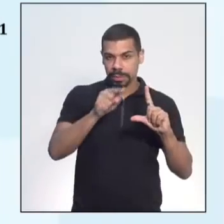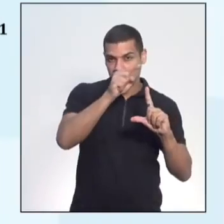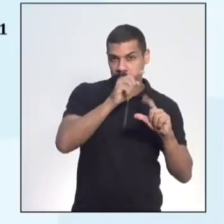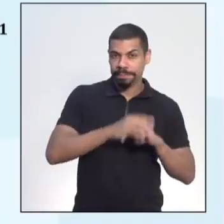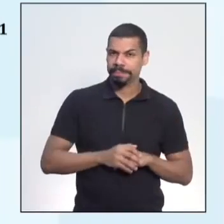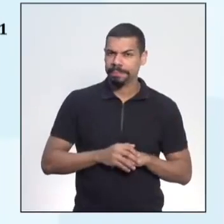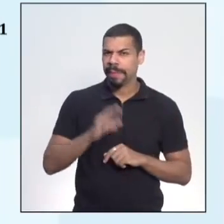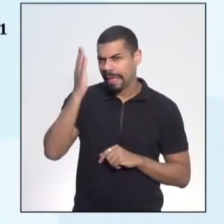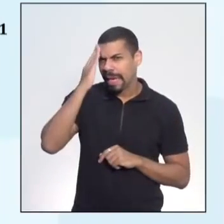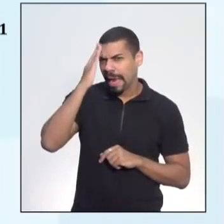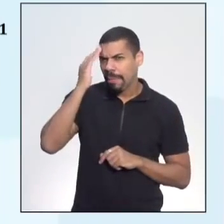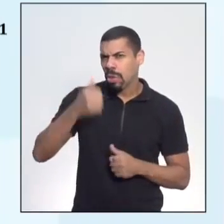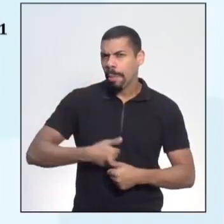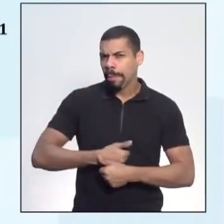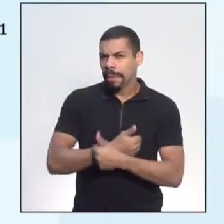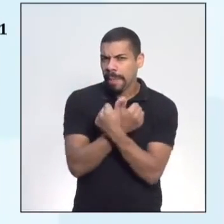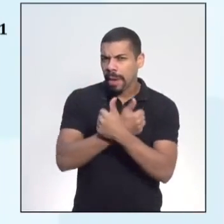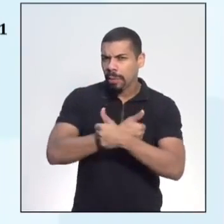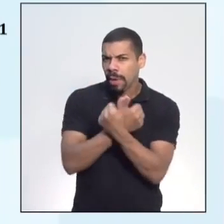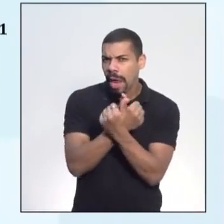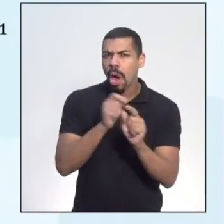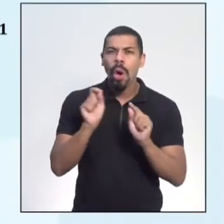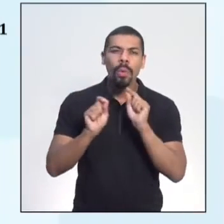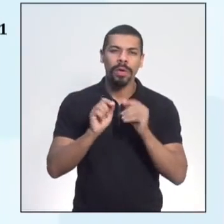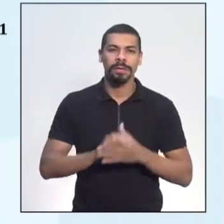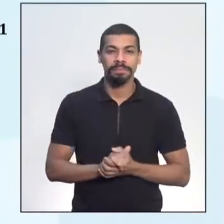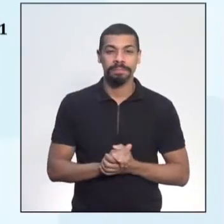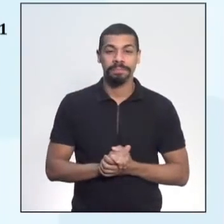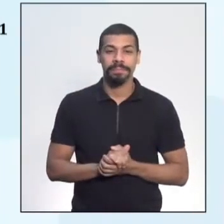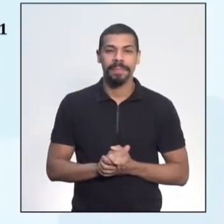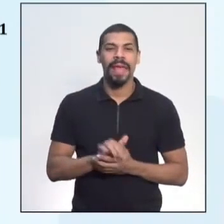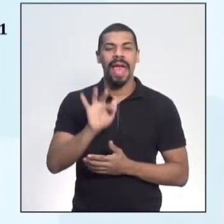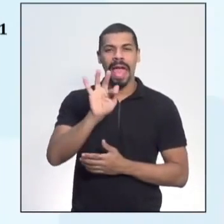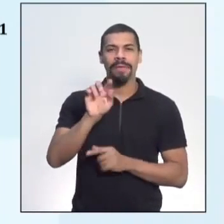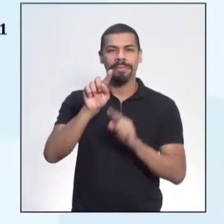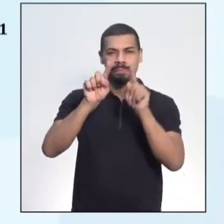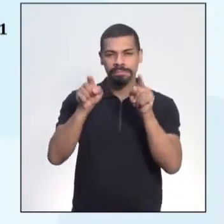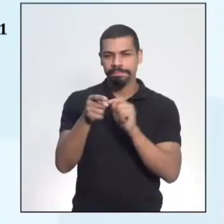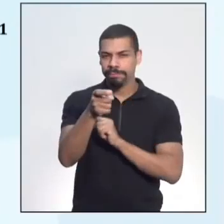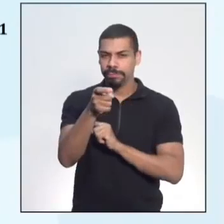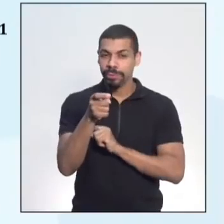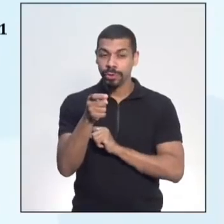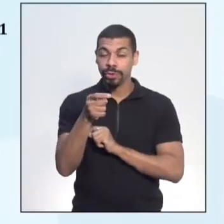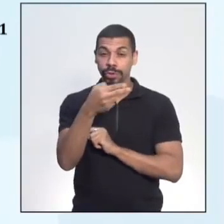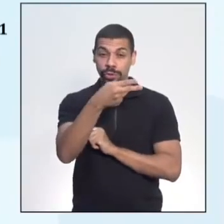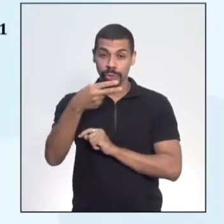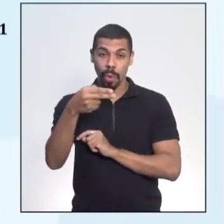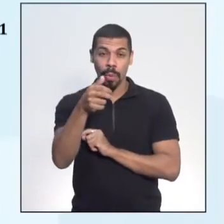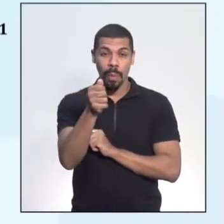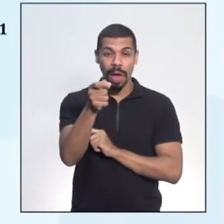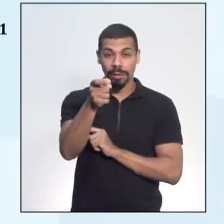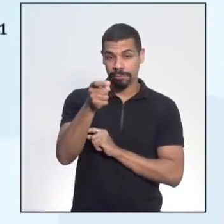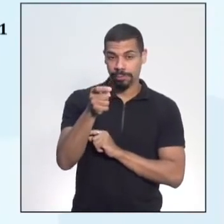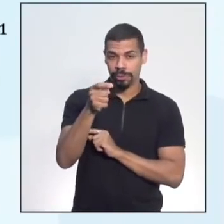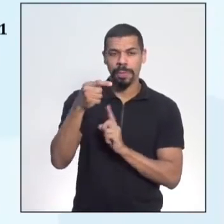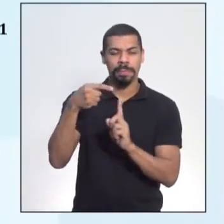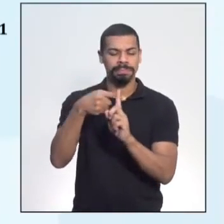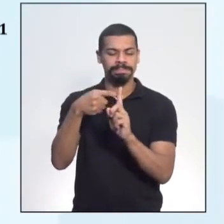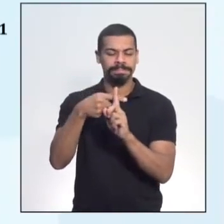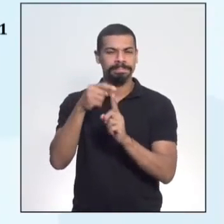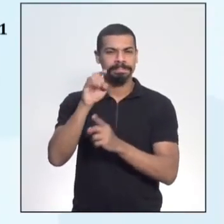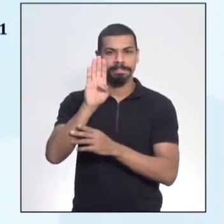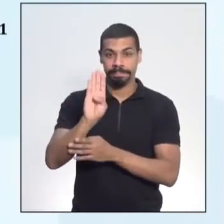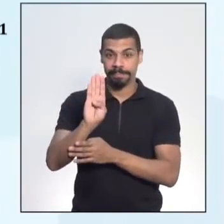tipo f de x igual a x mais b. Bom, queria que vocês acompanhassem comigo aqui na TV, que eu acho que fica um pouquinho